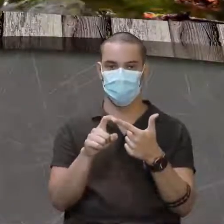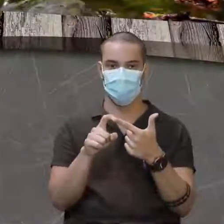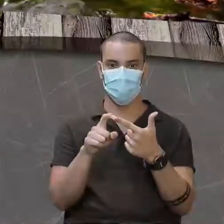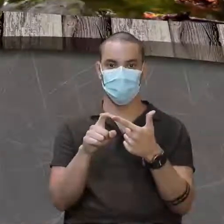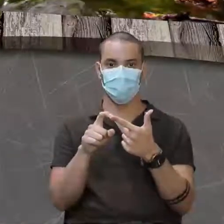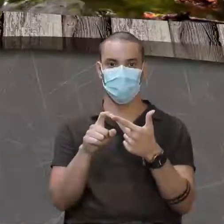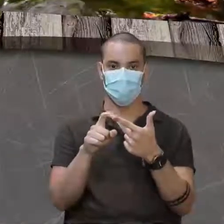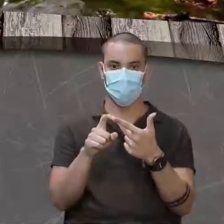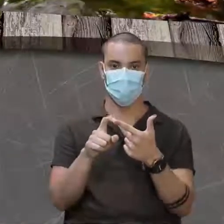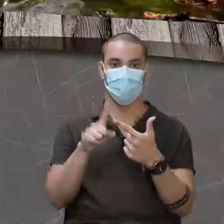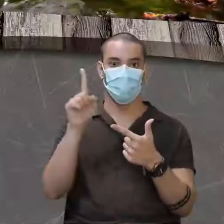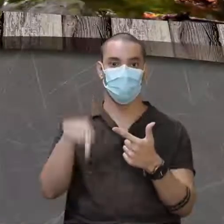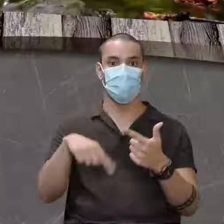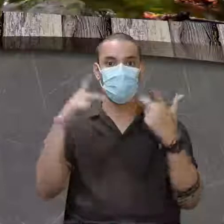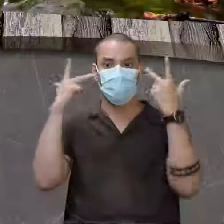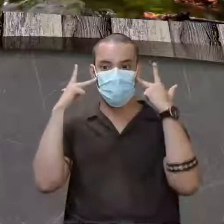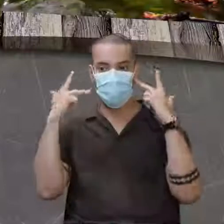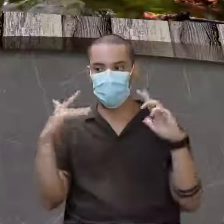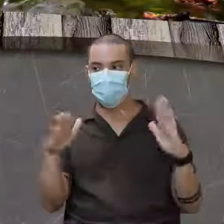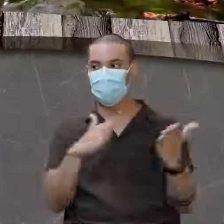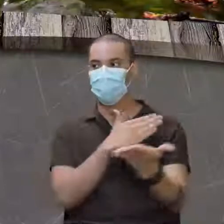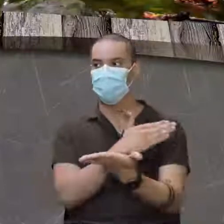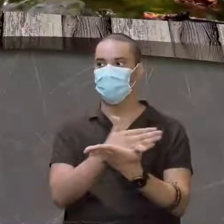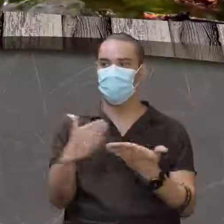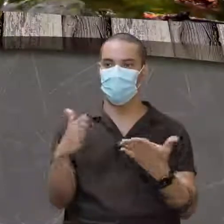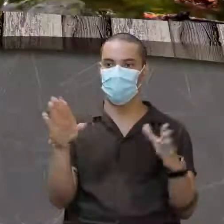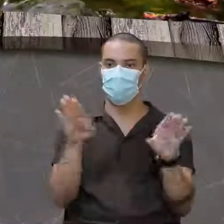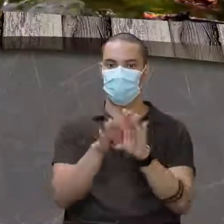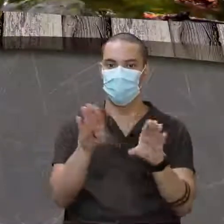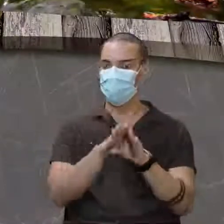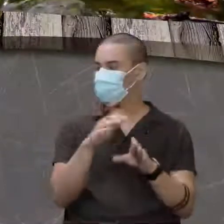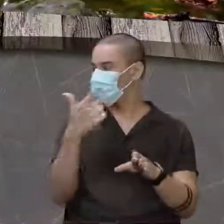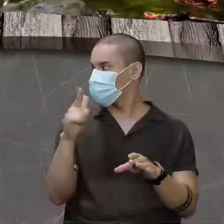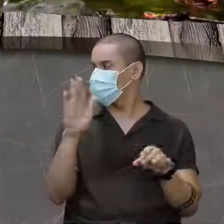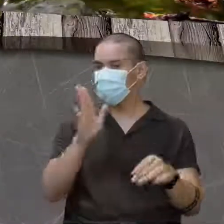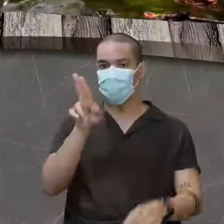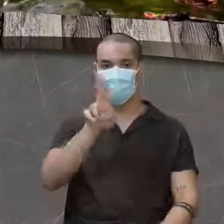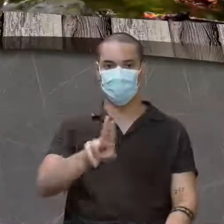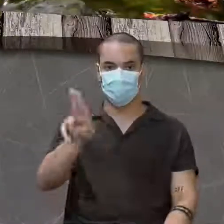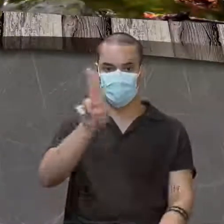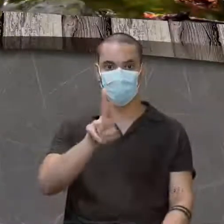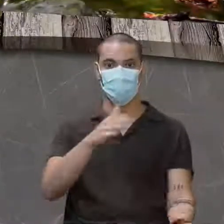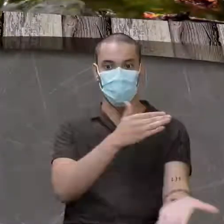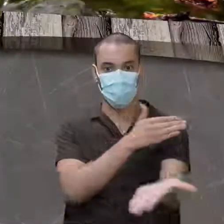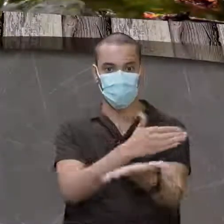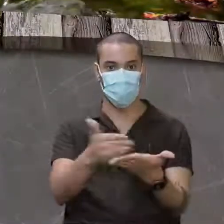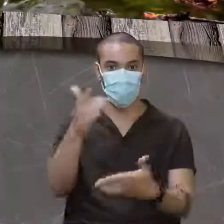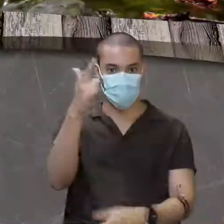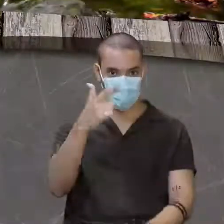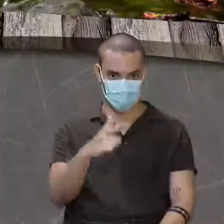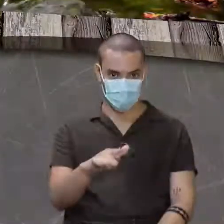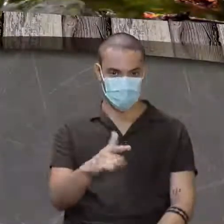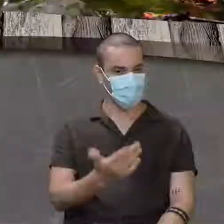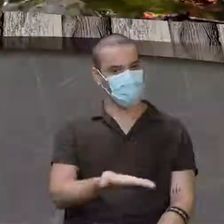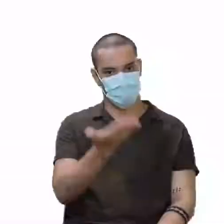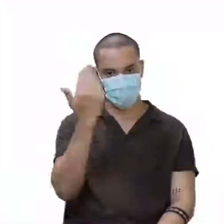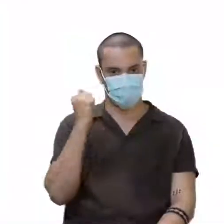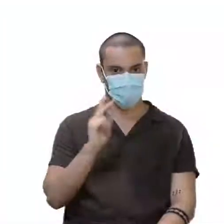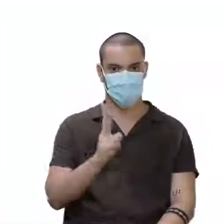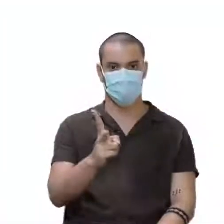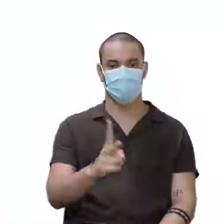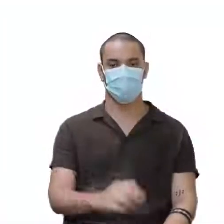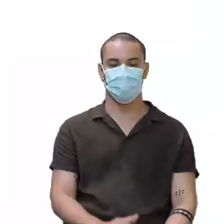de ambientes naturais que iniciaram e outros que já foram utilizados que estão reiniciando novamente o processo. Vamos